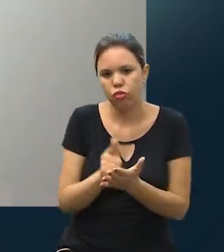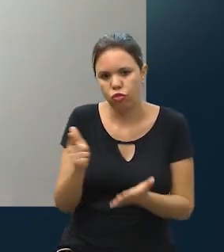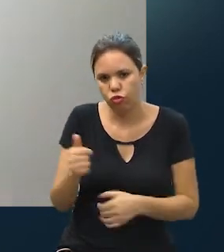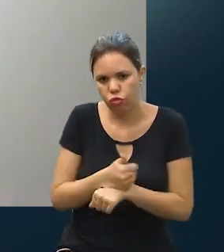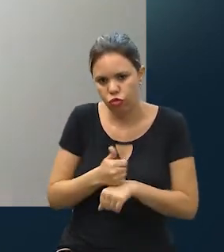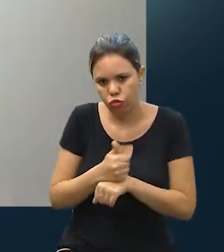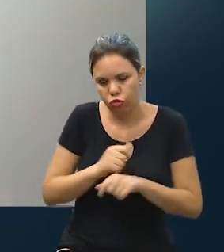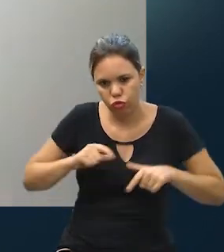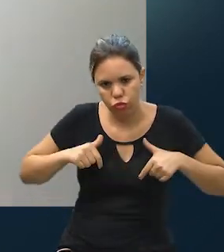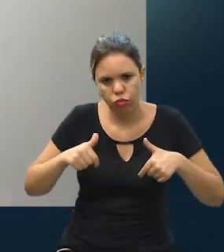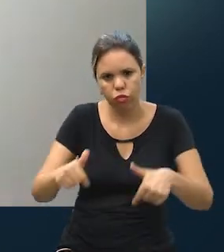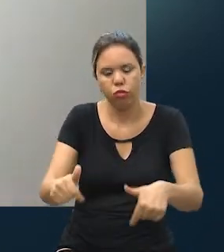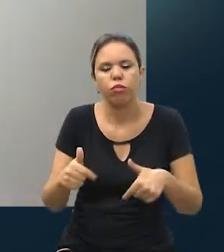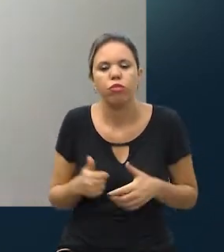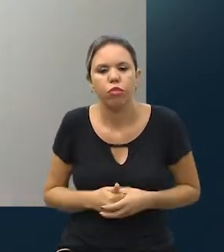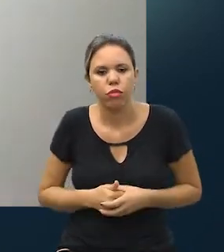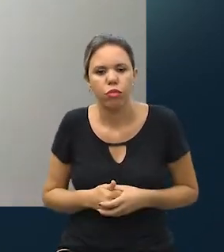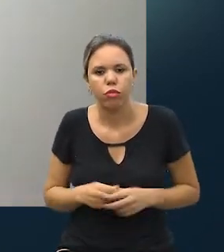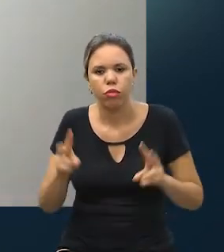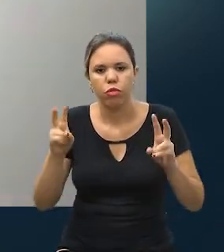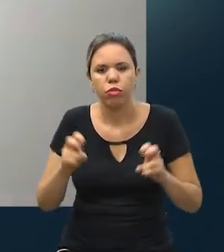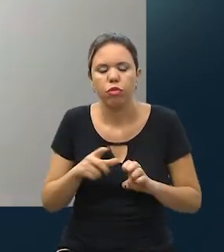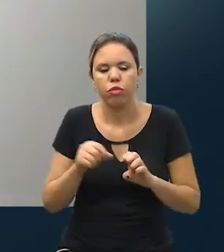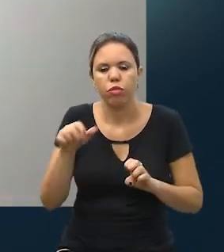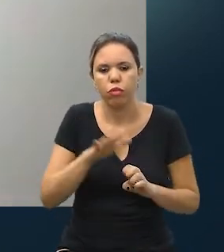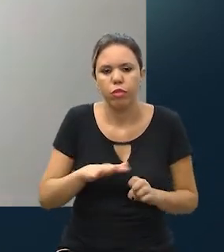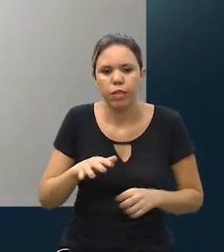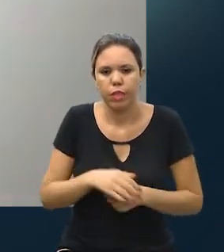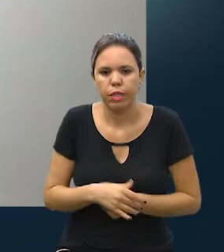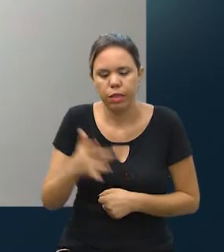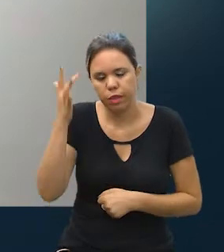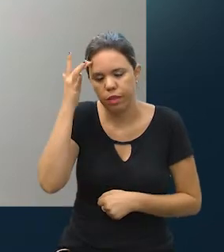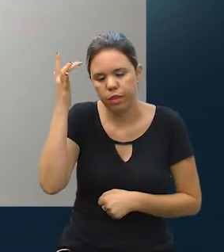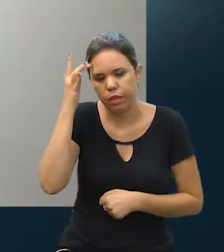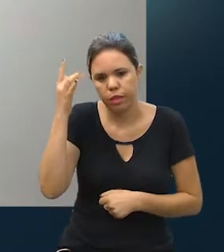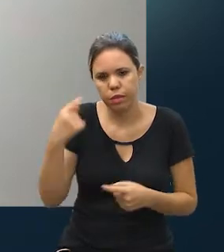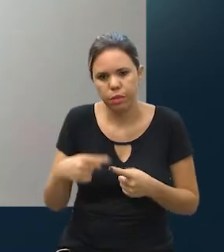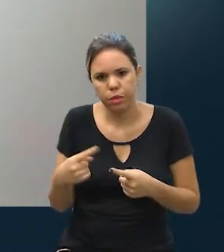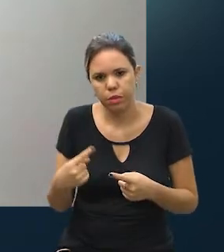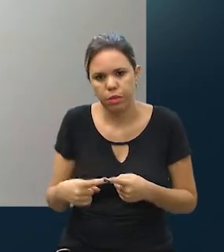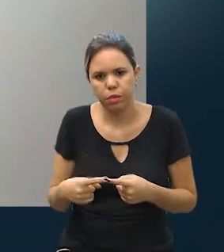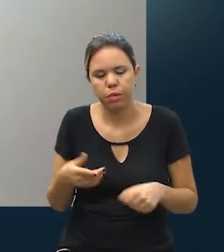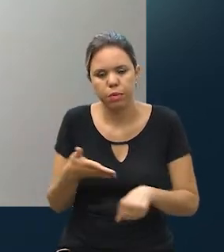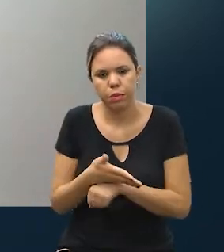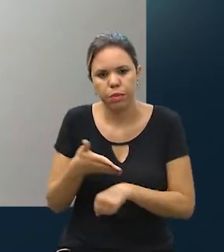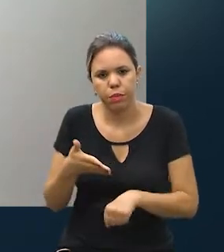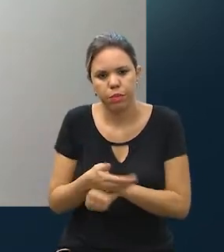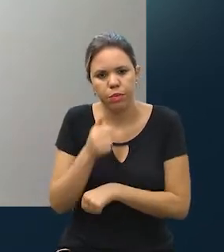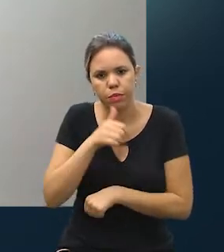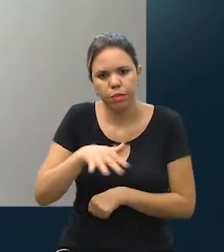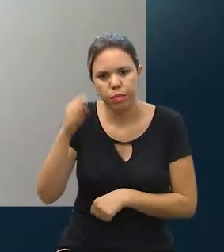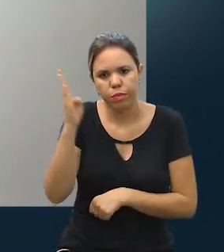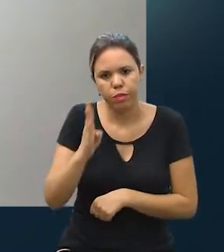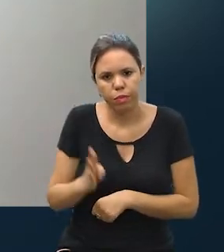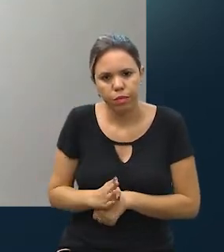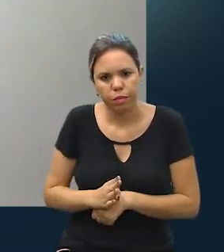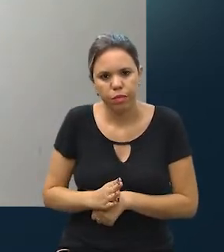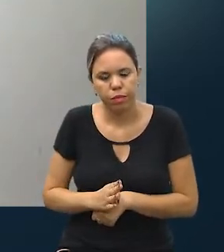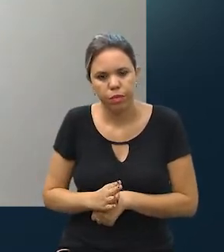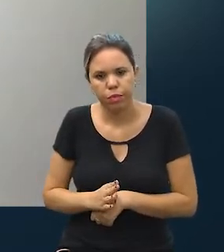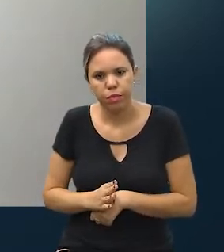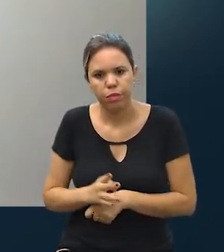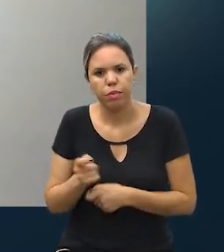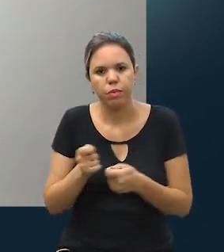já atuava nessa questão do empreendedorismo maduro, porque ela faz parte do Grupo Mulheres do Brasil, e ela